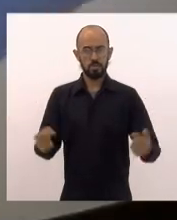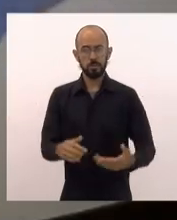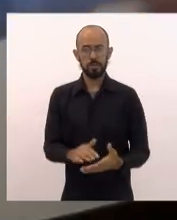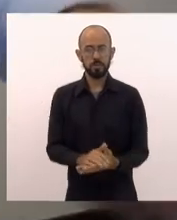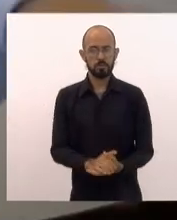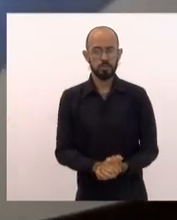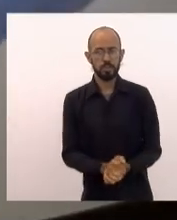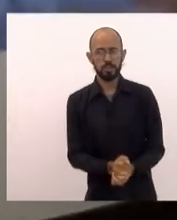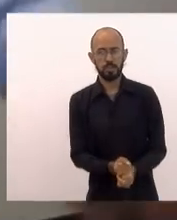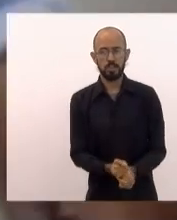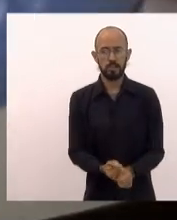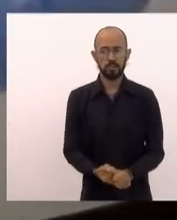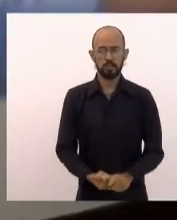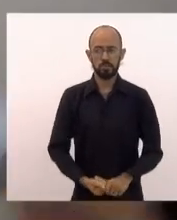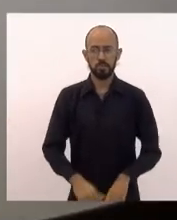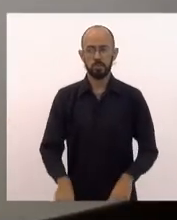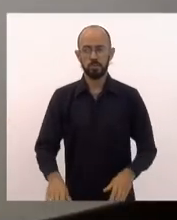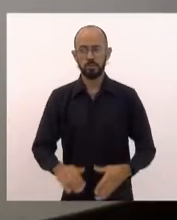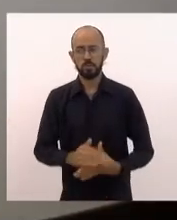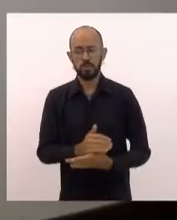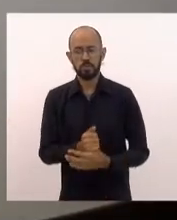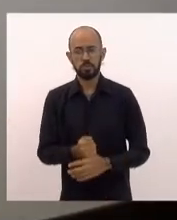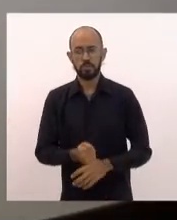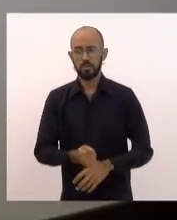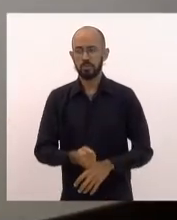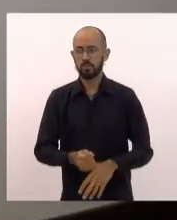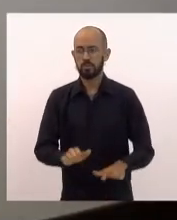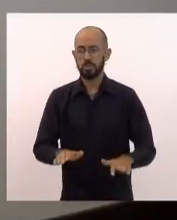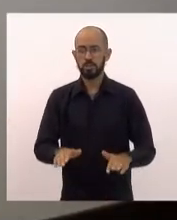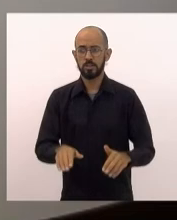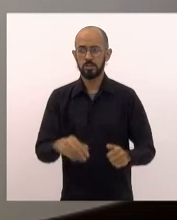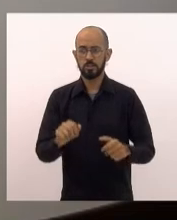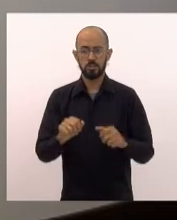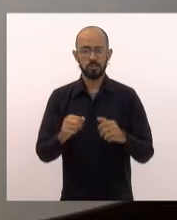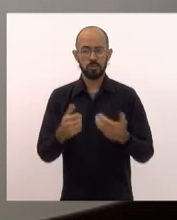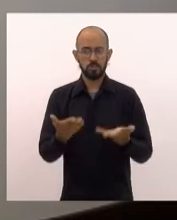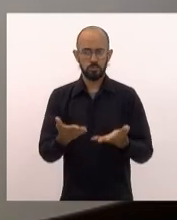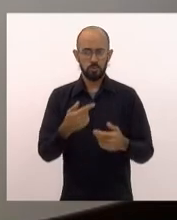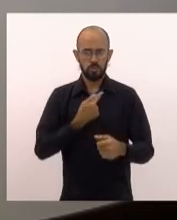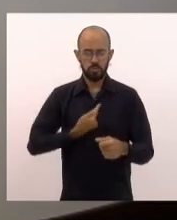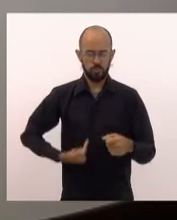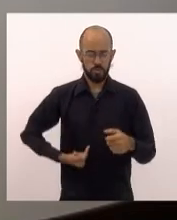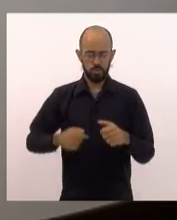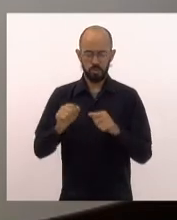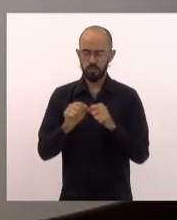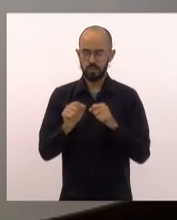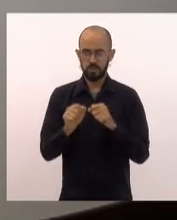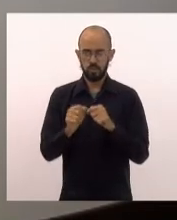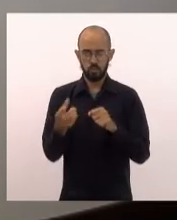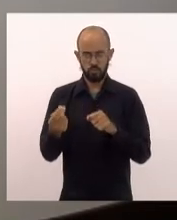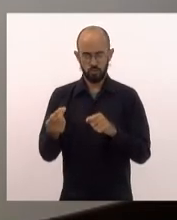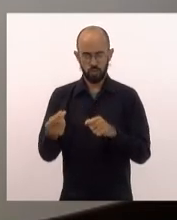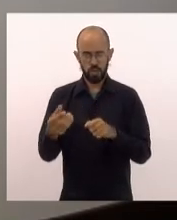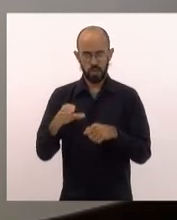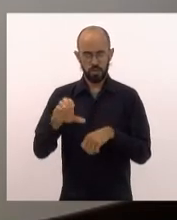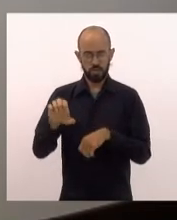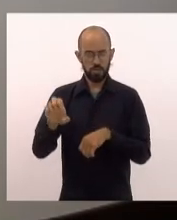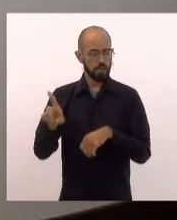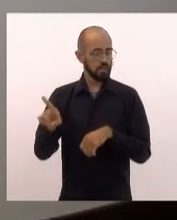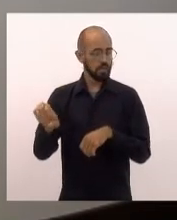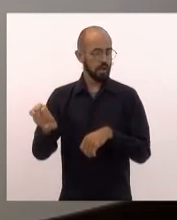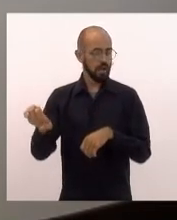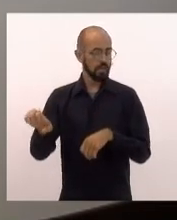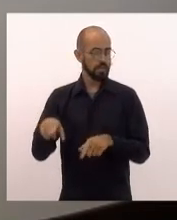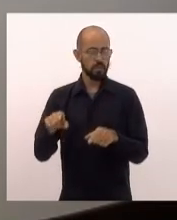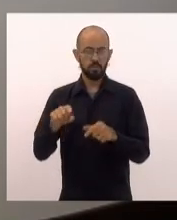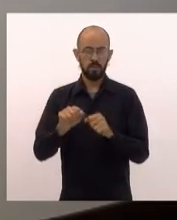para continuar fazendo essas peripécias que vem fazendo aí pelo Estado, como está fazendo com o dinheiro da SEDAI e pretende fazer com o dinheiro da concessão do